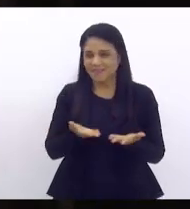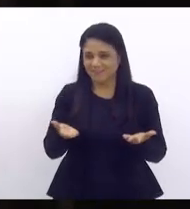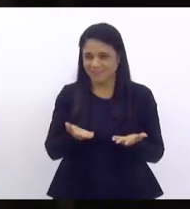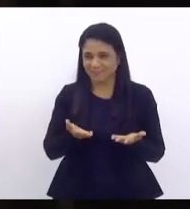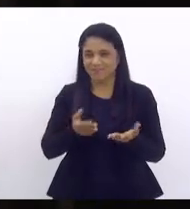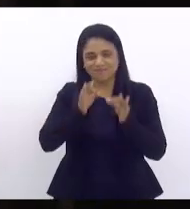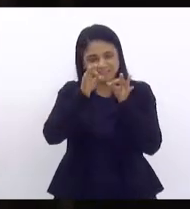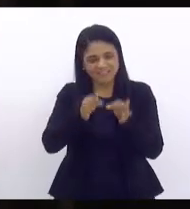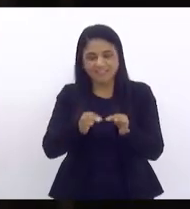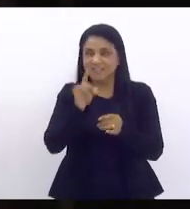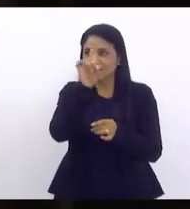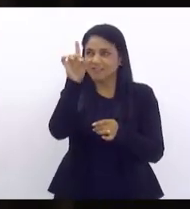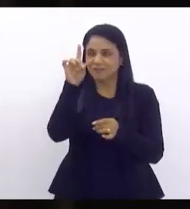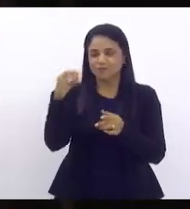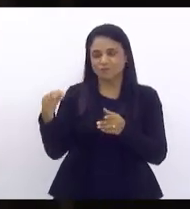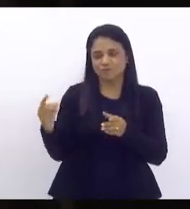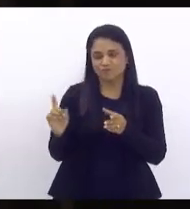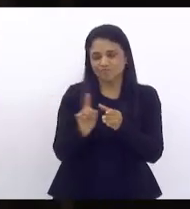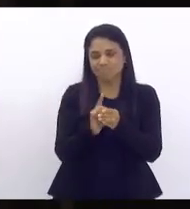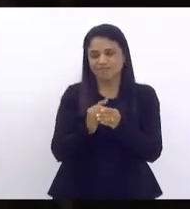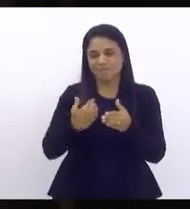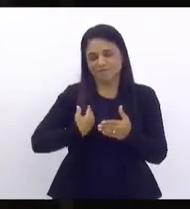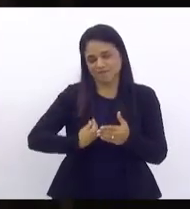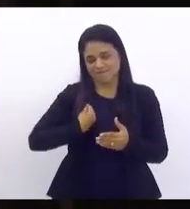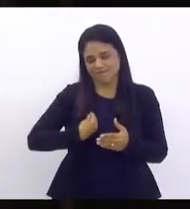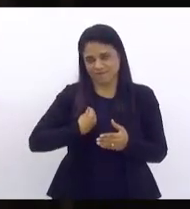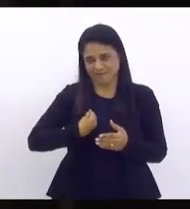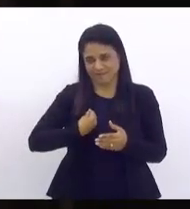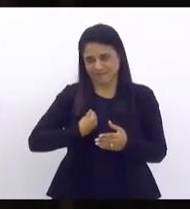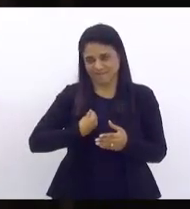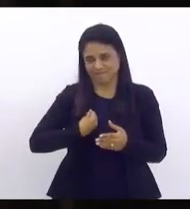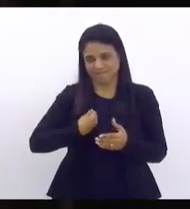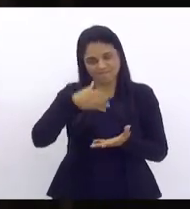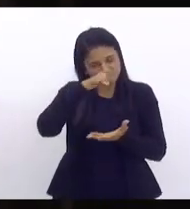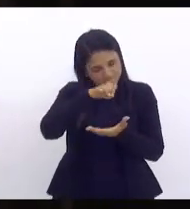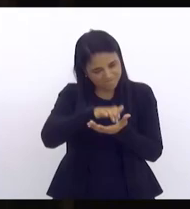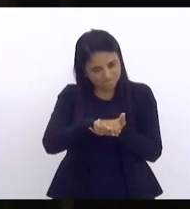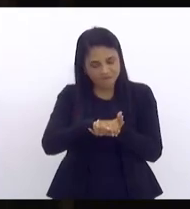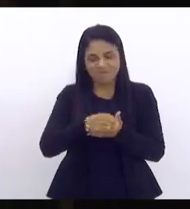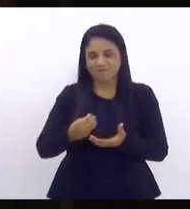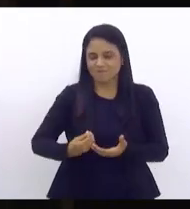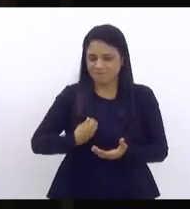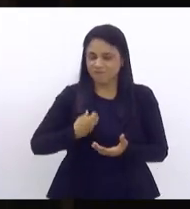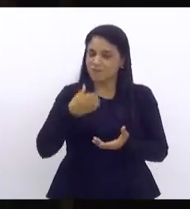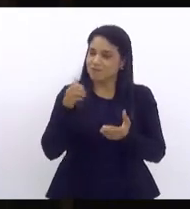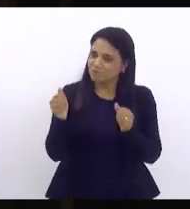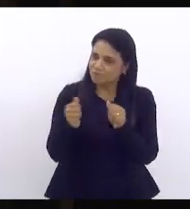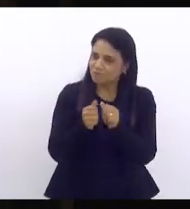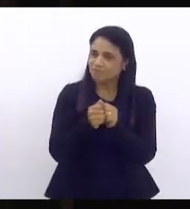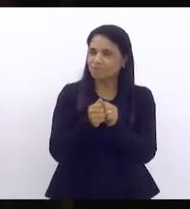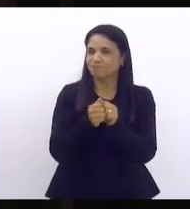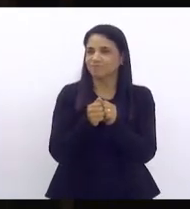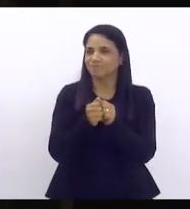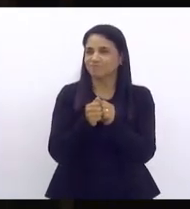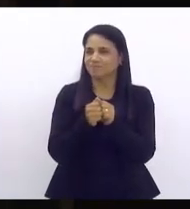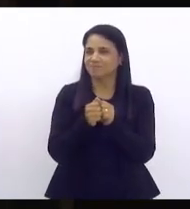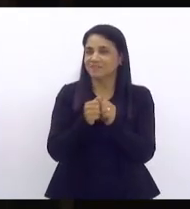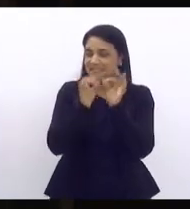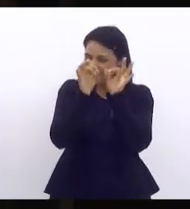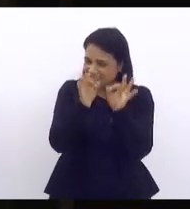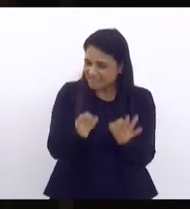certeza que Deus colocou a Gorete no meu caminho para que eu pudesse viver com a Gorete. Eu tenho certeza